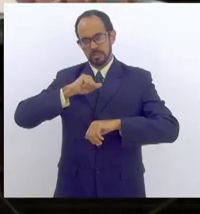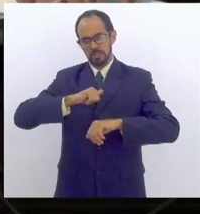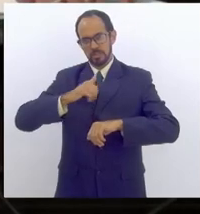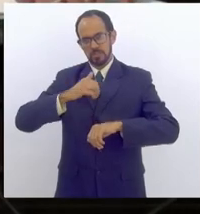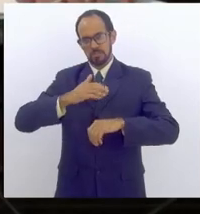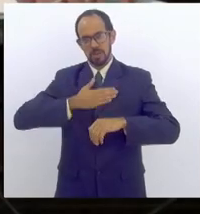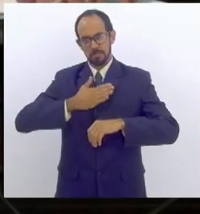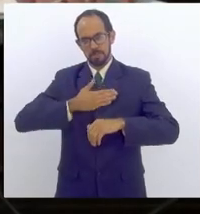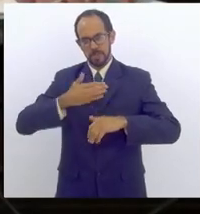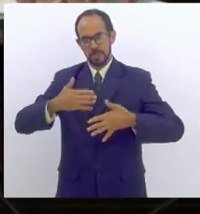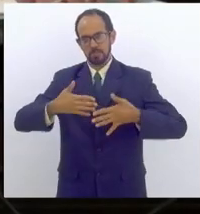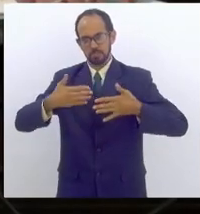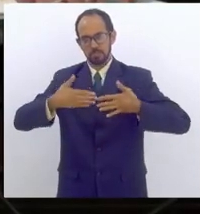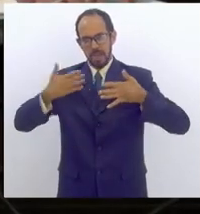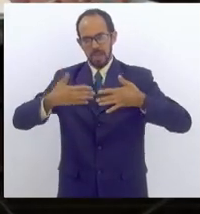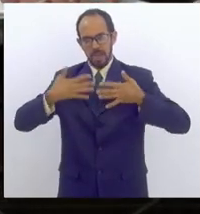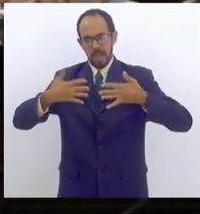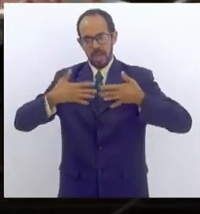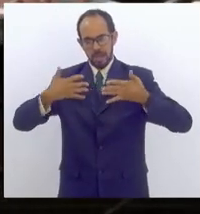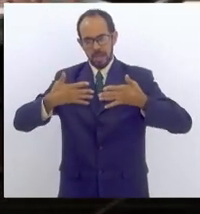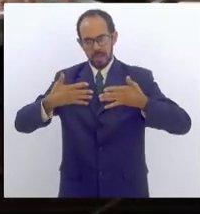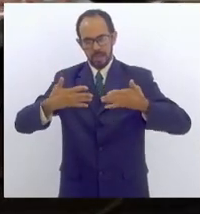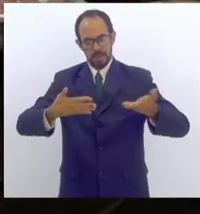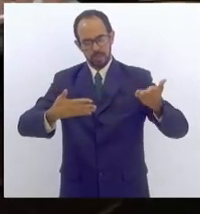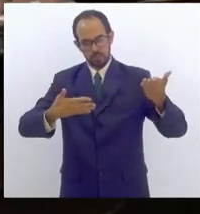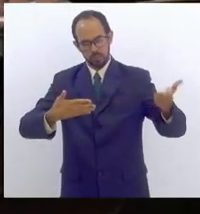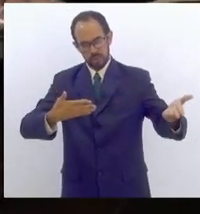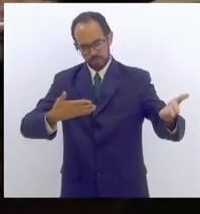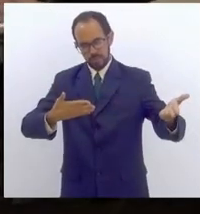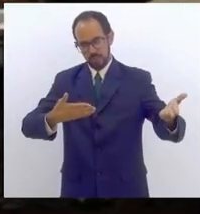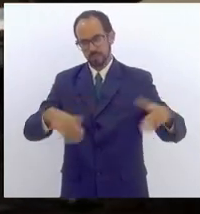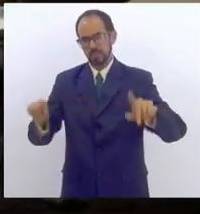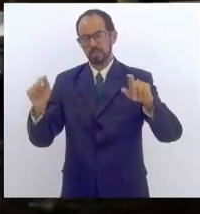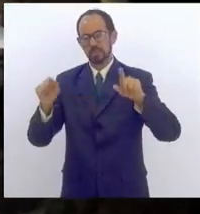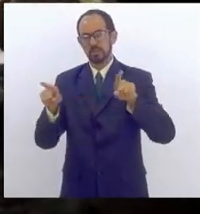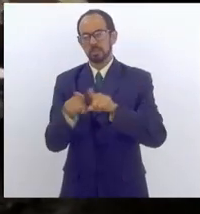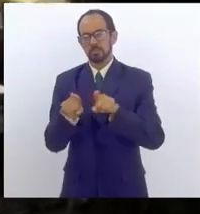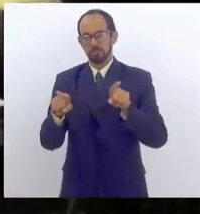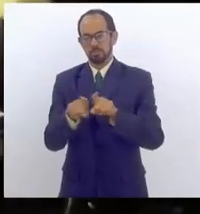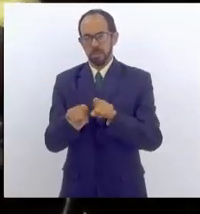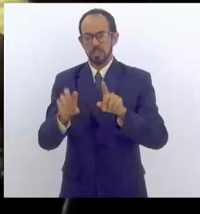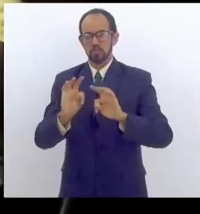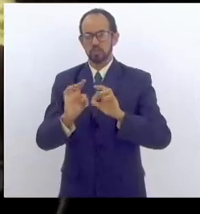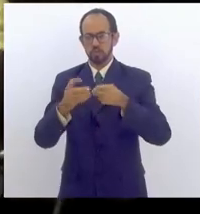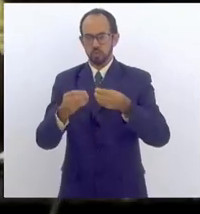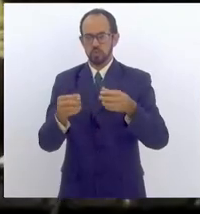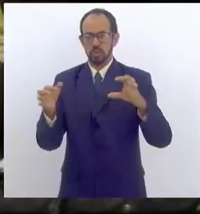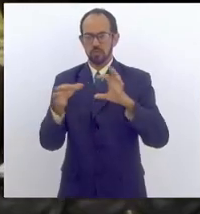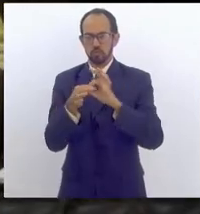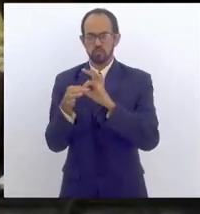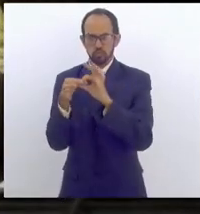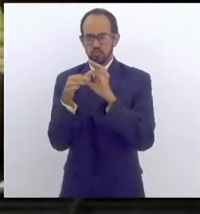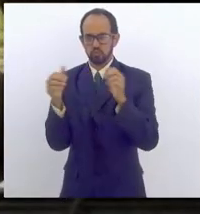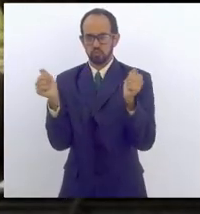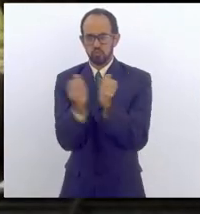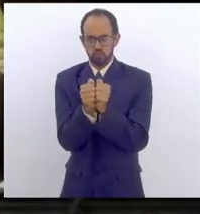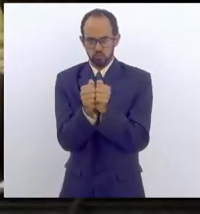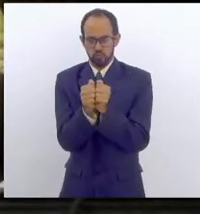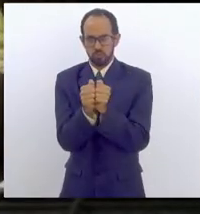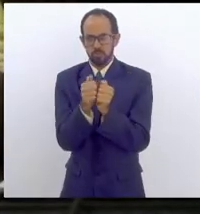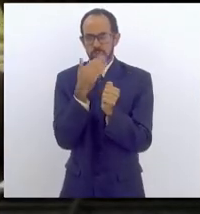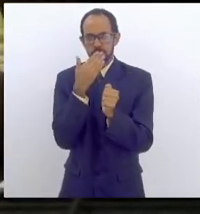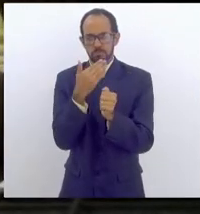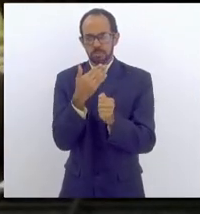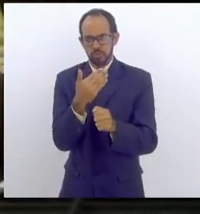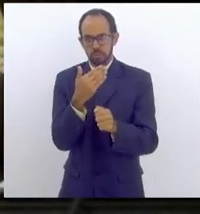alegra, não só de Vossa Excelência, como de todos que ali estavam juntos, pediram o meu nome.